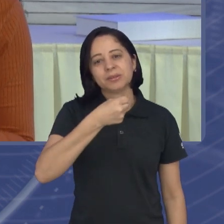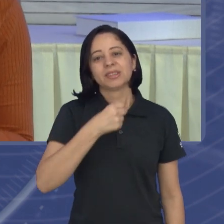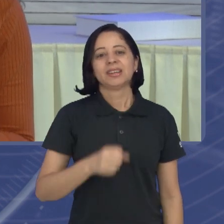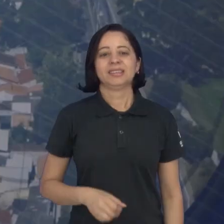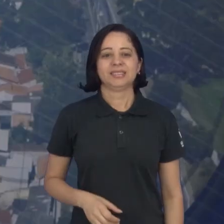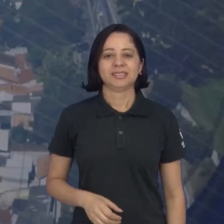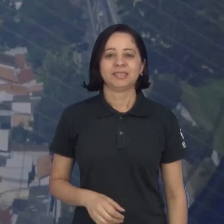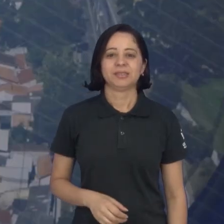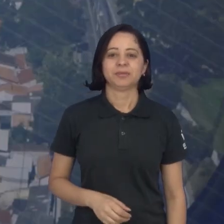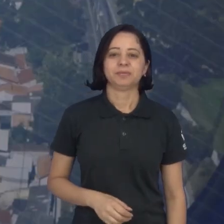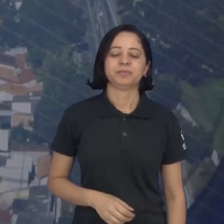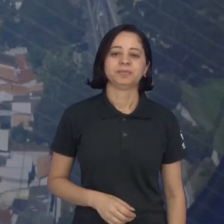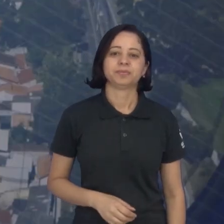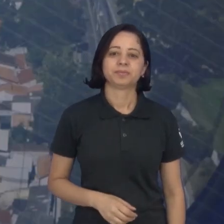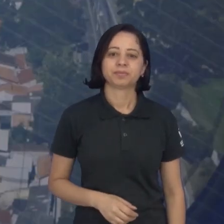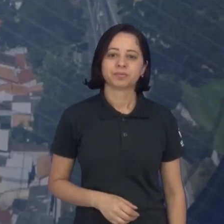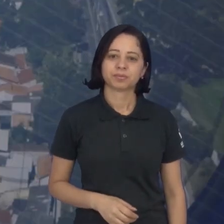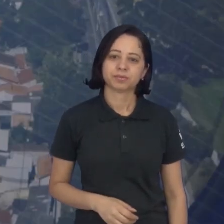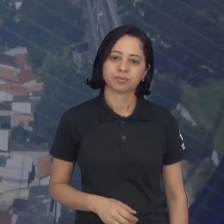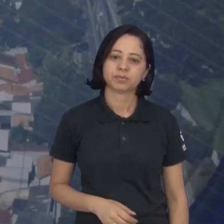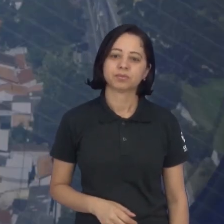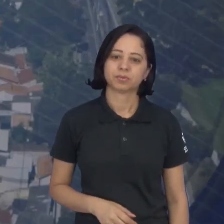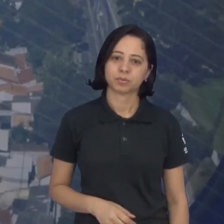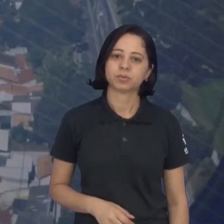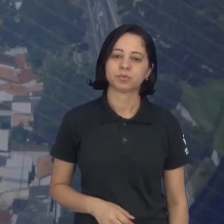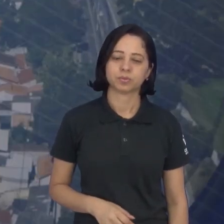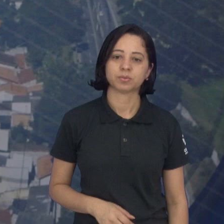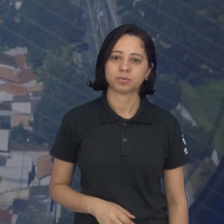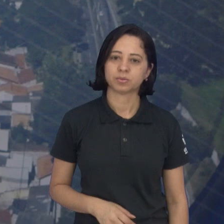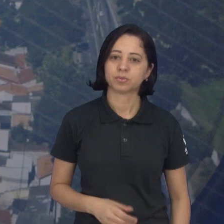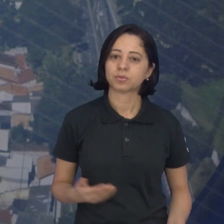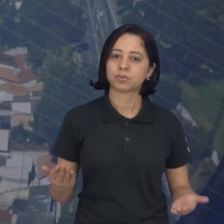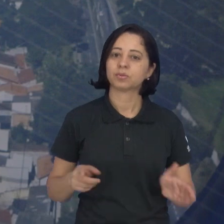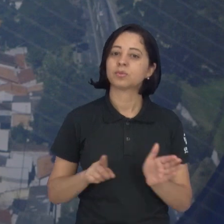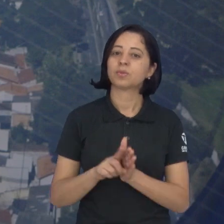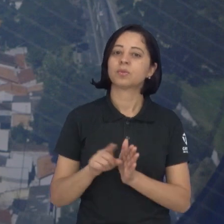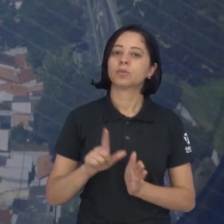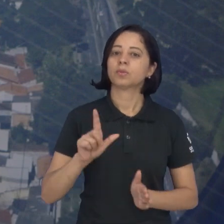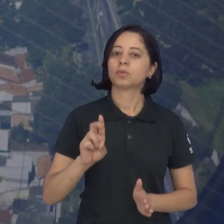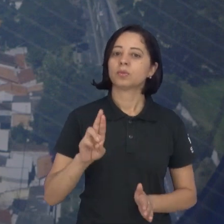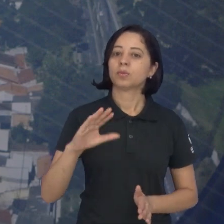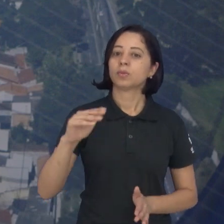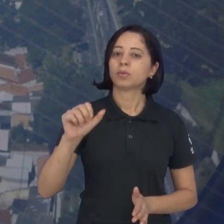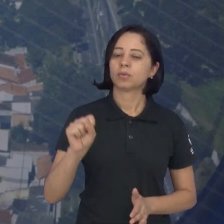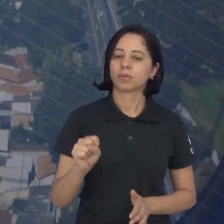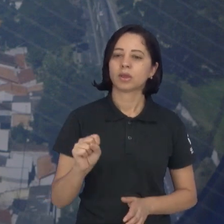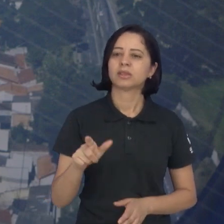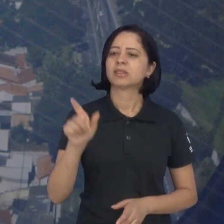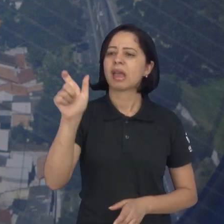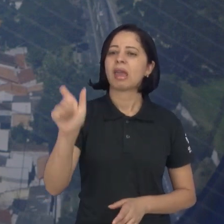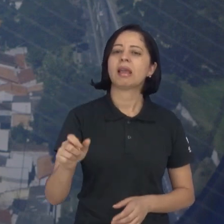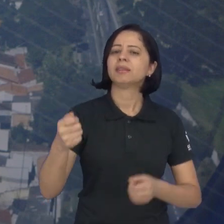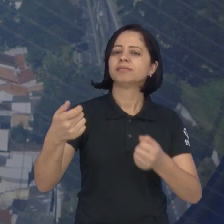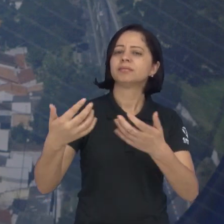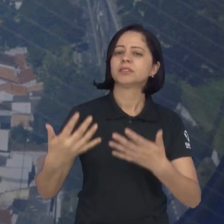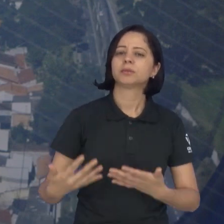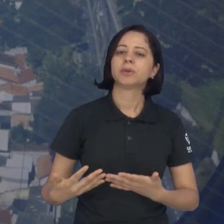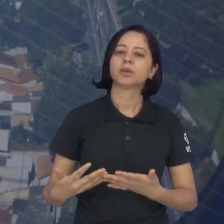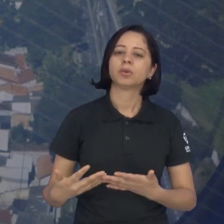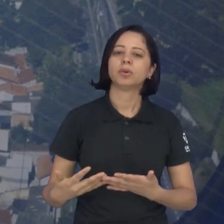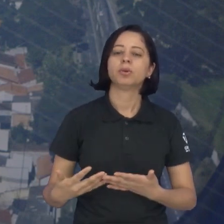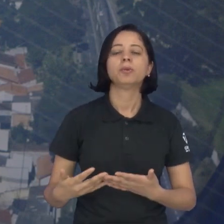Tami? Voltem sempre. Vou voltar com o Lucas. Lucas, o Guaraci até reforçou a questão de, né,